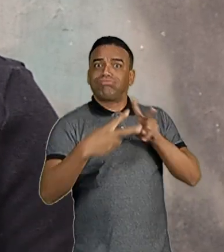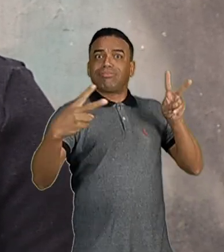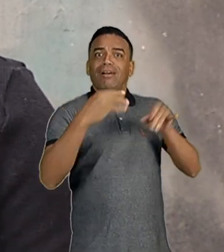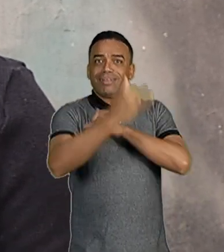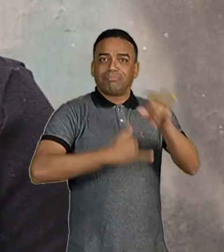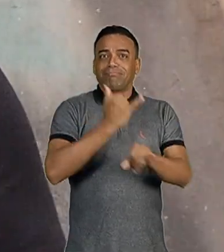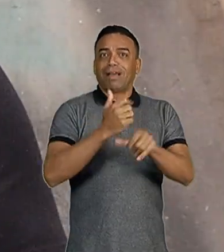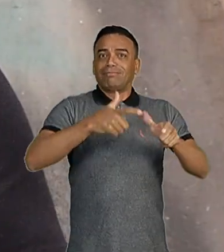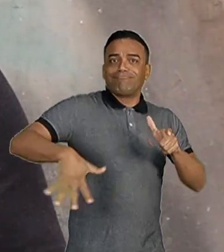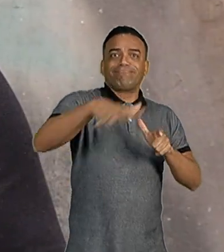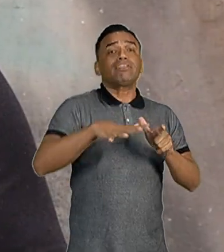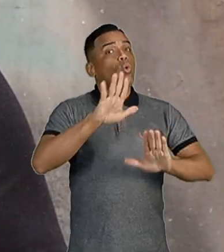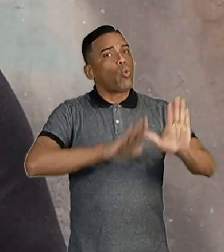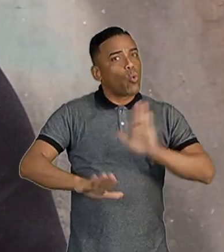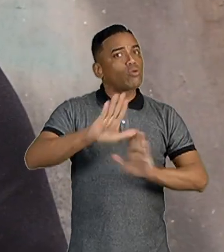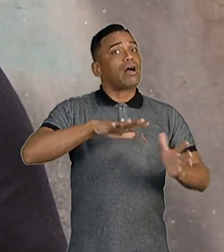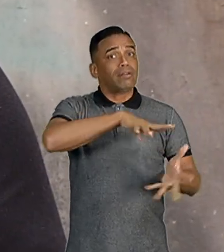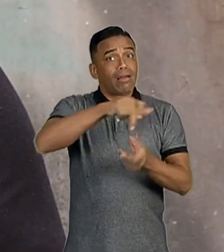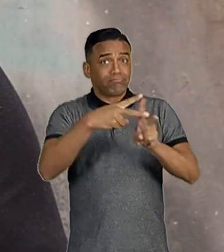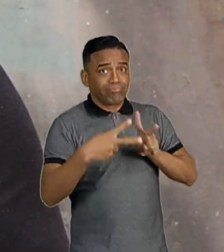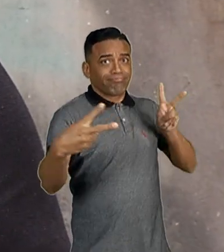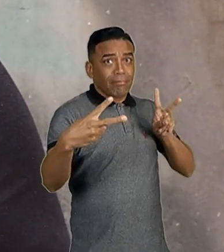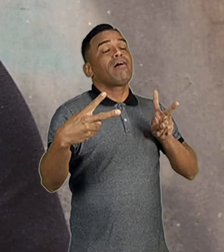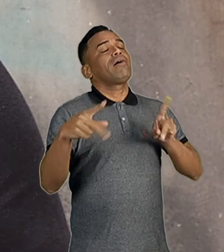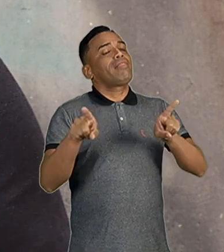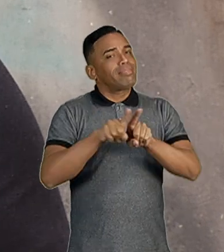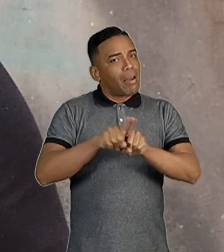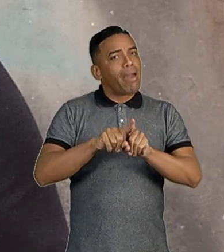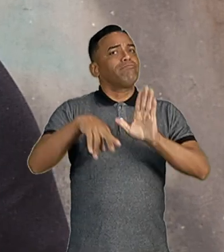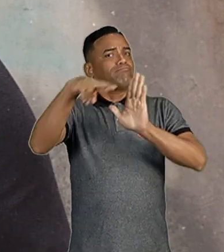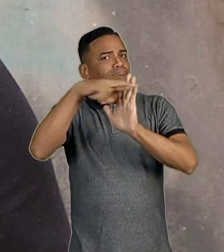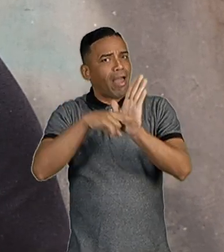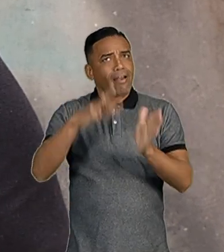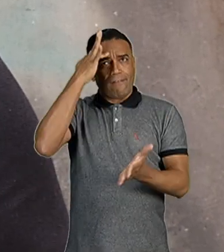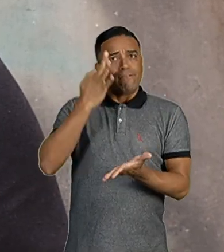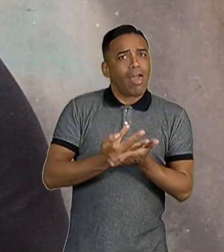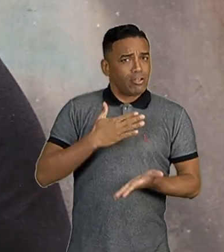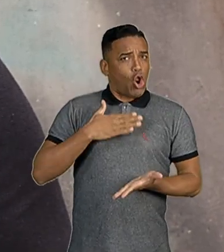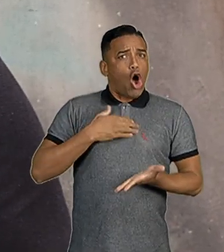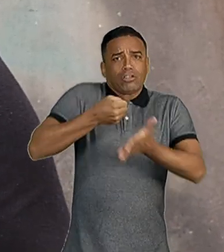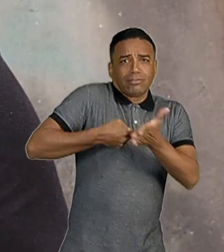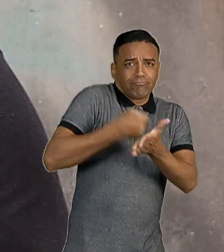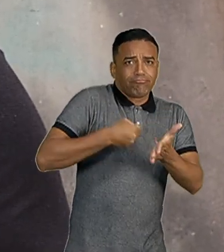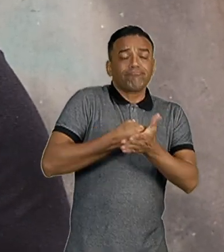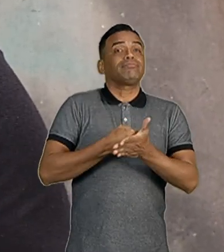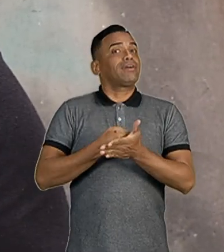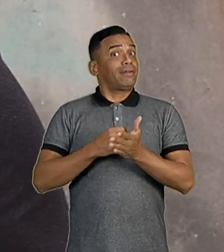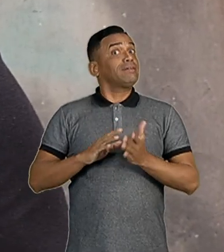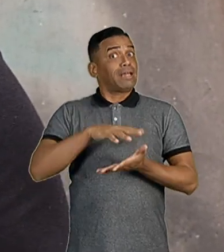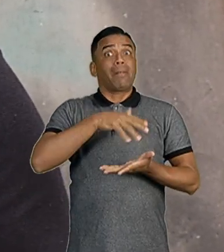nesse cyberespaço. Portanto, a gente tem que ter muito cuidado com o mundo digital, porque ele também dita as nossas crenças, as formas